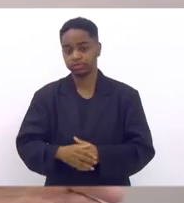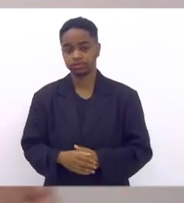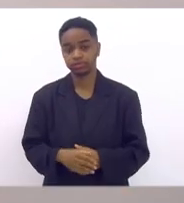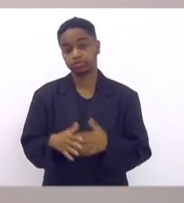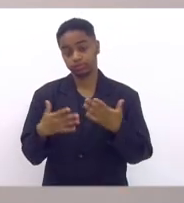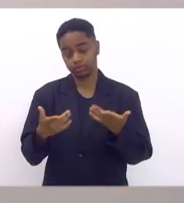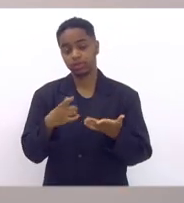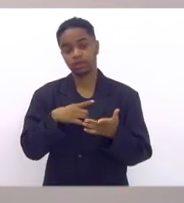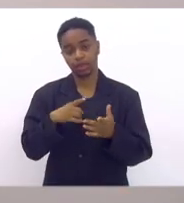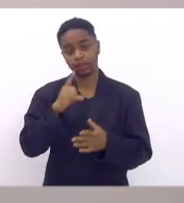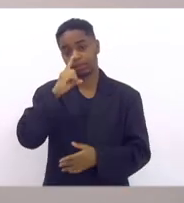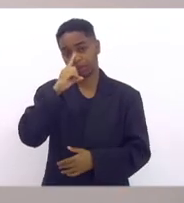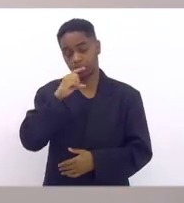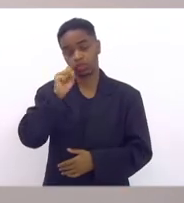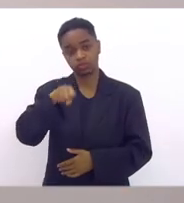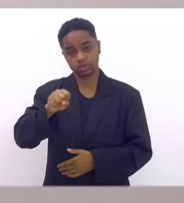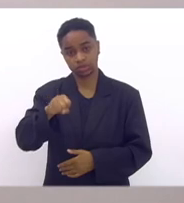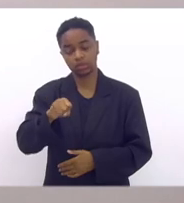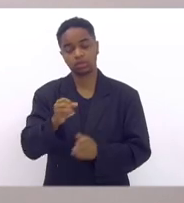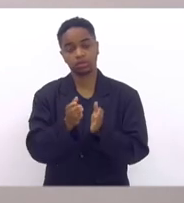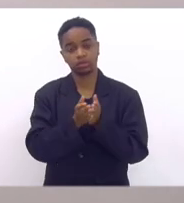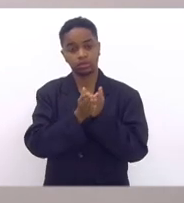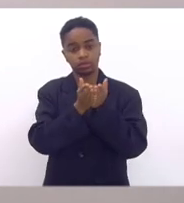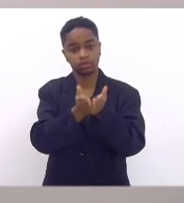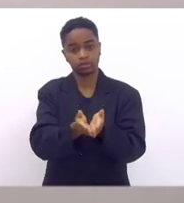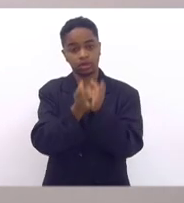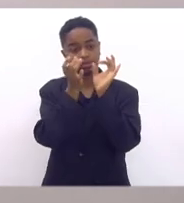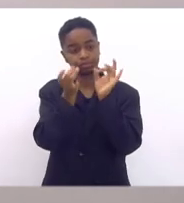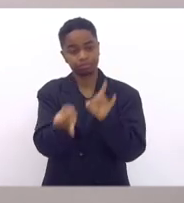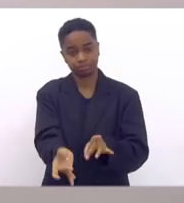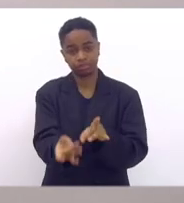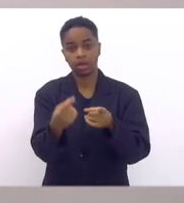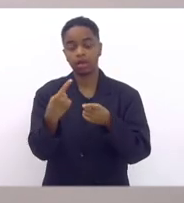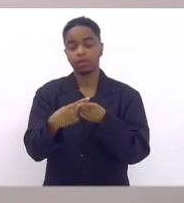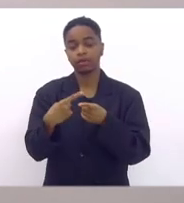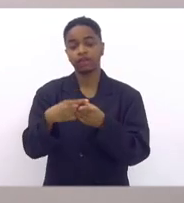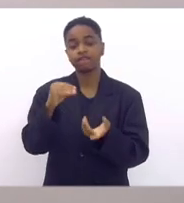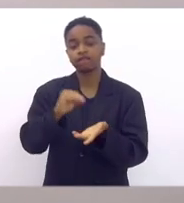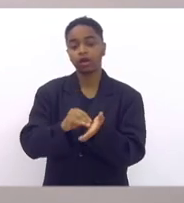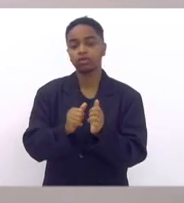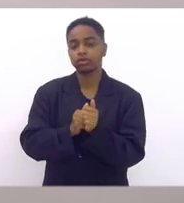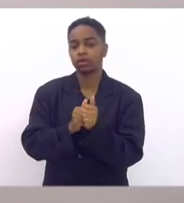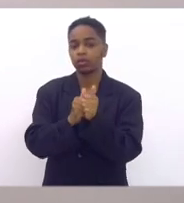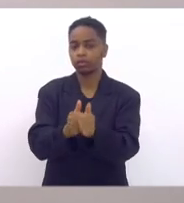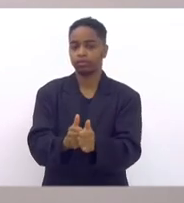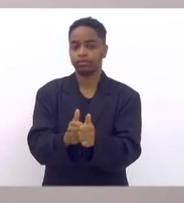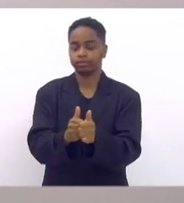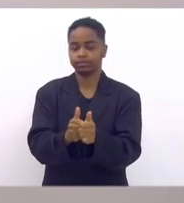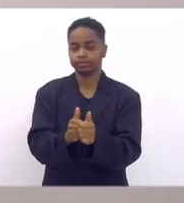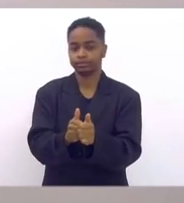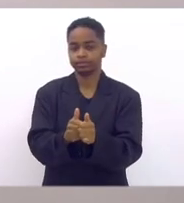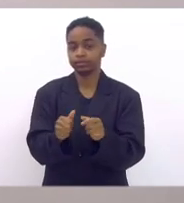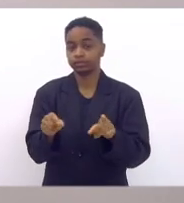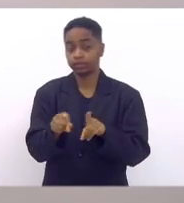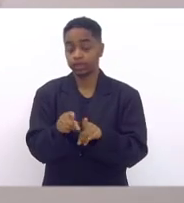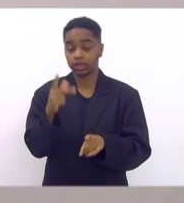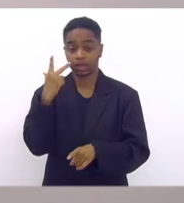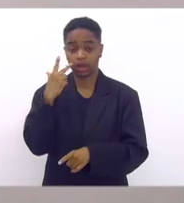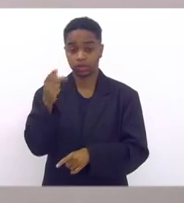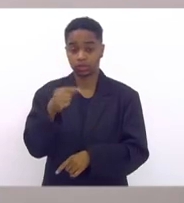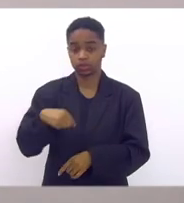risco da embarcação e se abandonar justamente pela falta de acompanhamento que é muito comum você